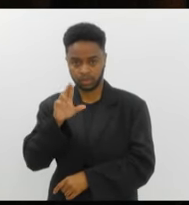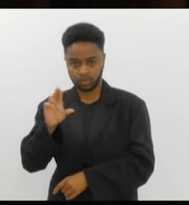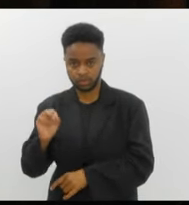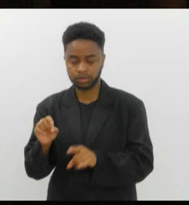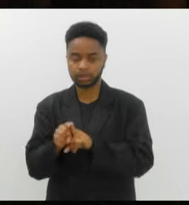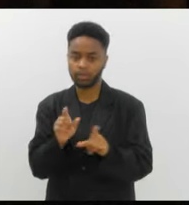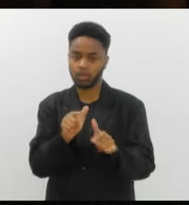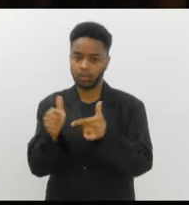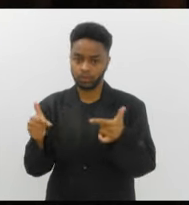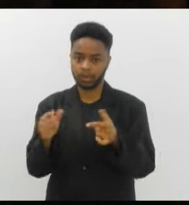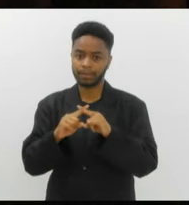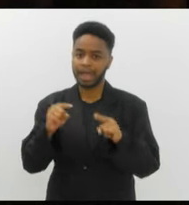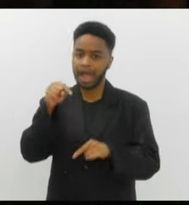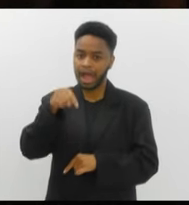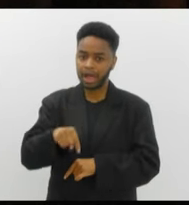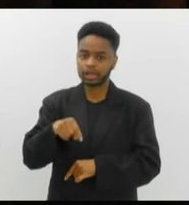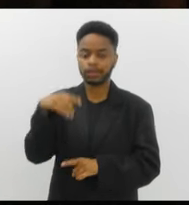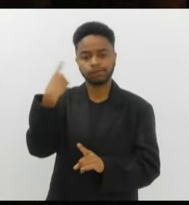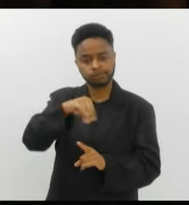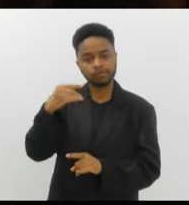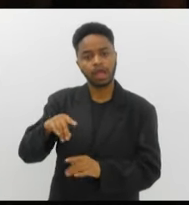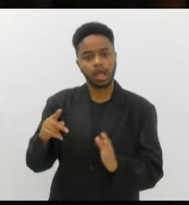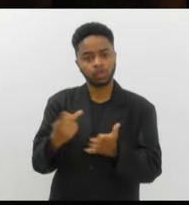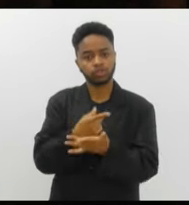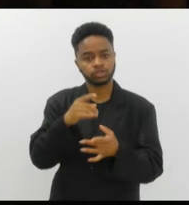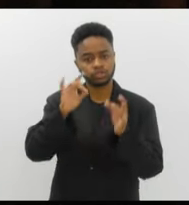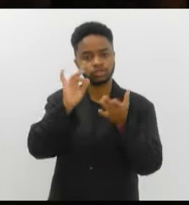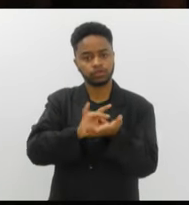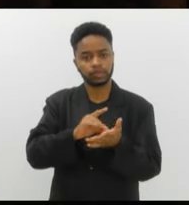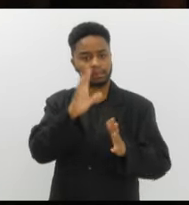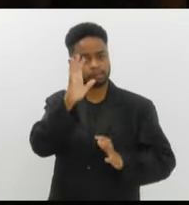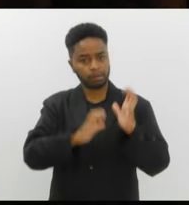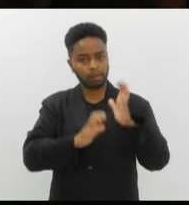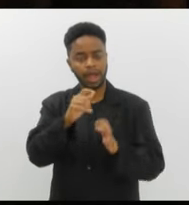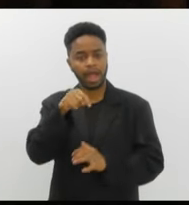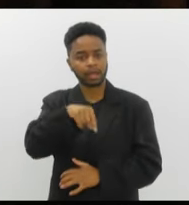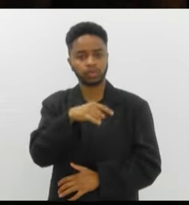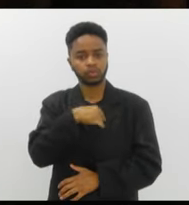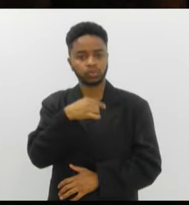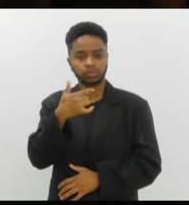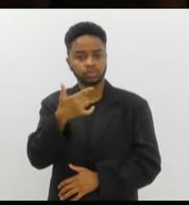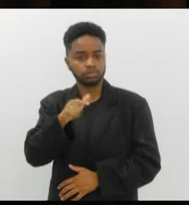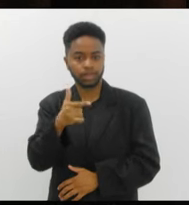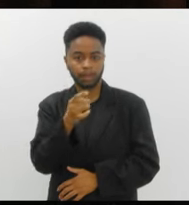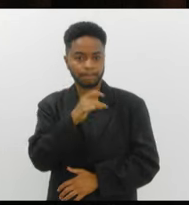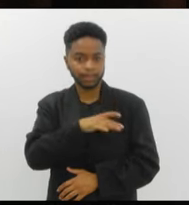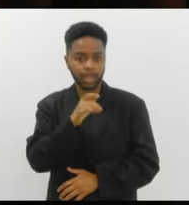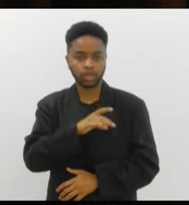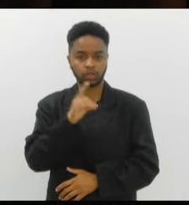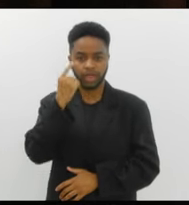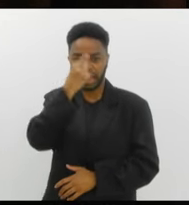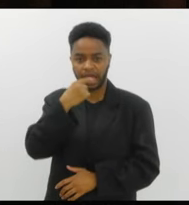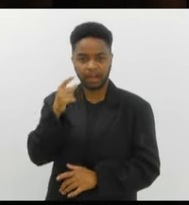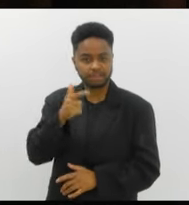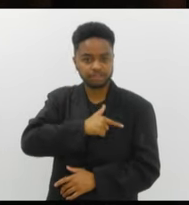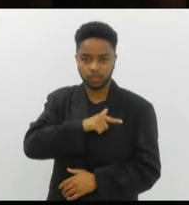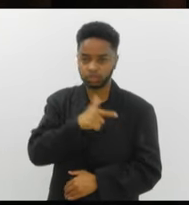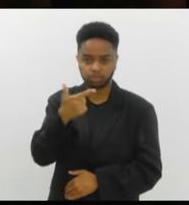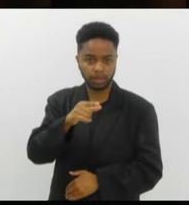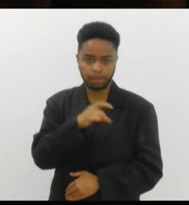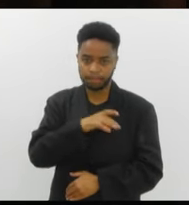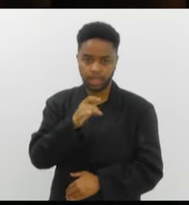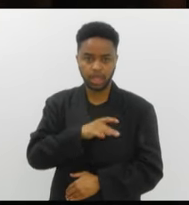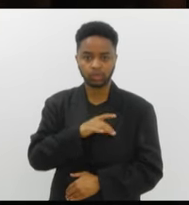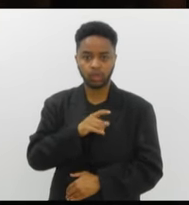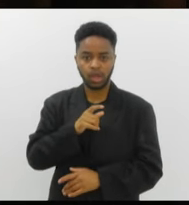é pau no lombo sem massagem e o pau quebra de verdade. Aqui não tenho medo de cara feia, não tenho medo de cara feia, não tenho